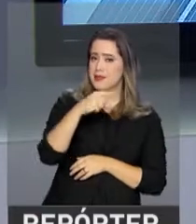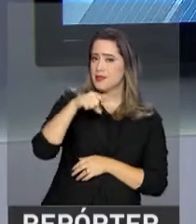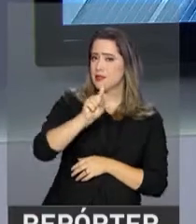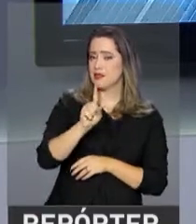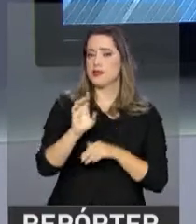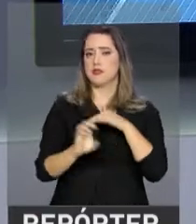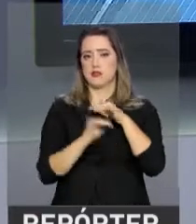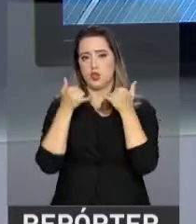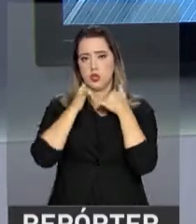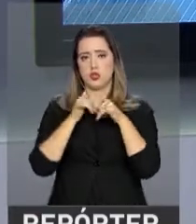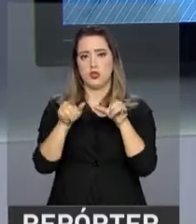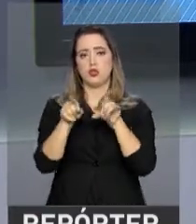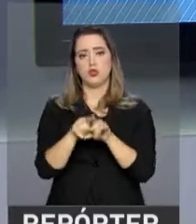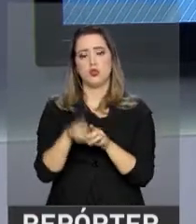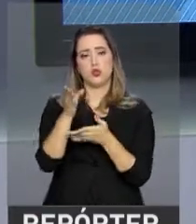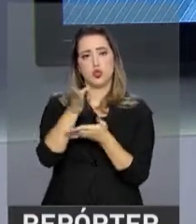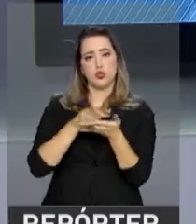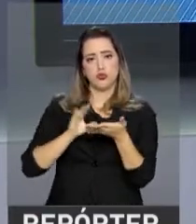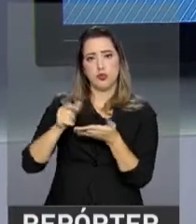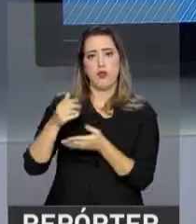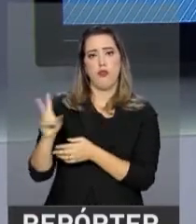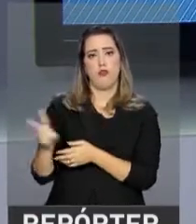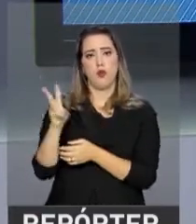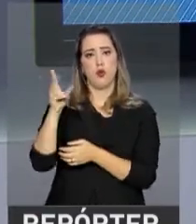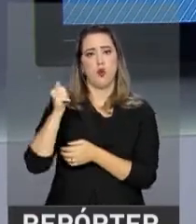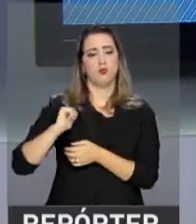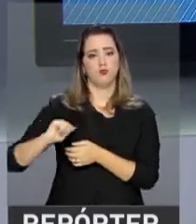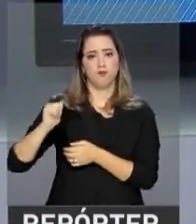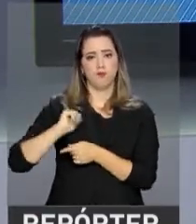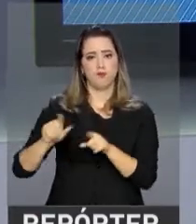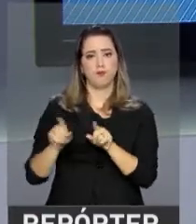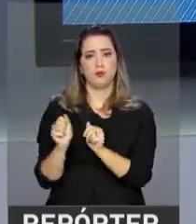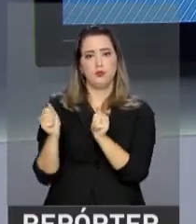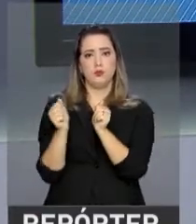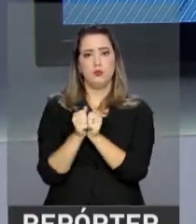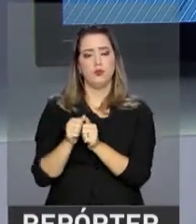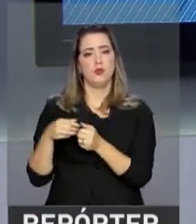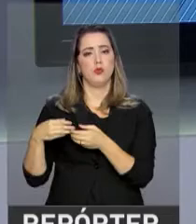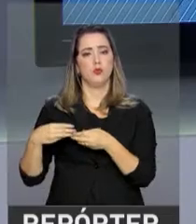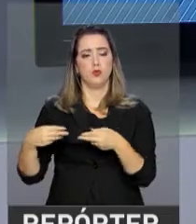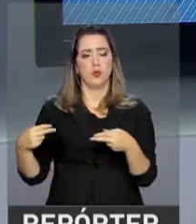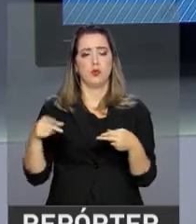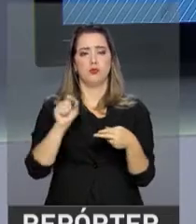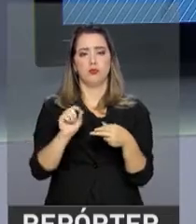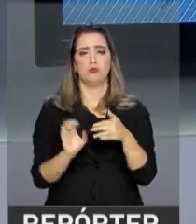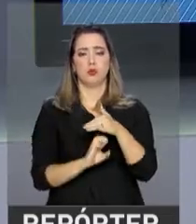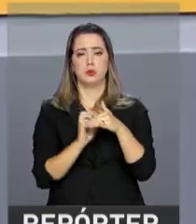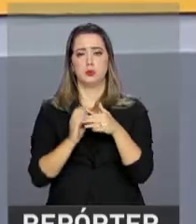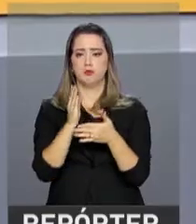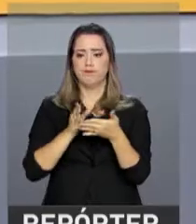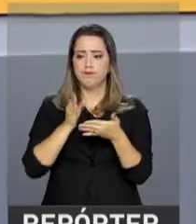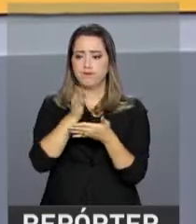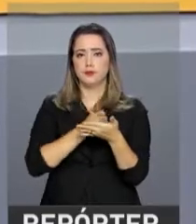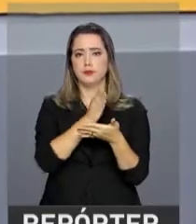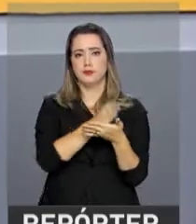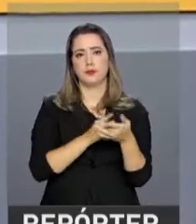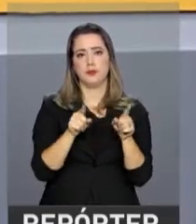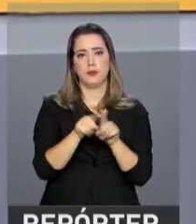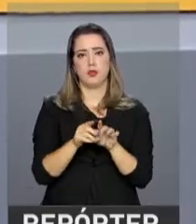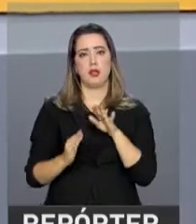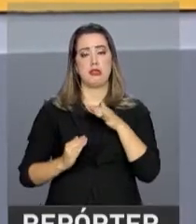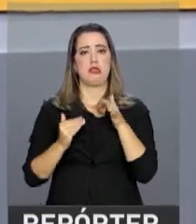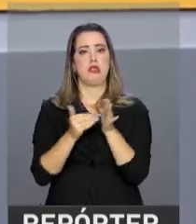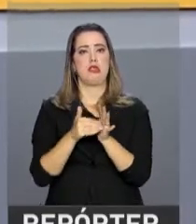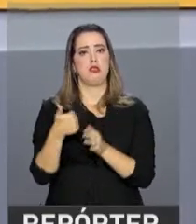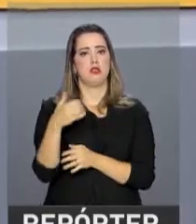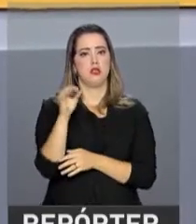a democratização do capital da Eletrobras por meio da capitalização da empresa junto ao mercado financeiro. A proposta prevê a limitação